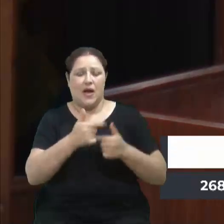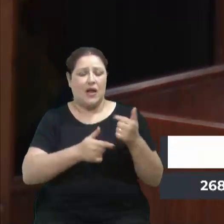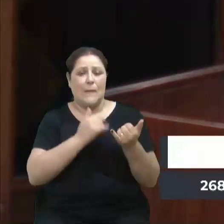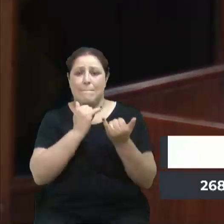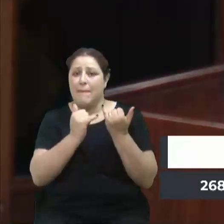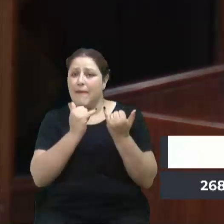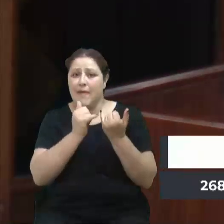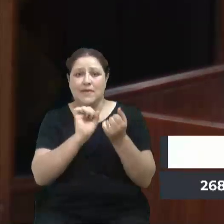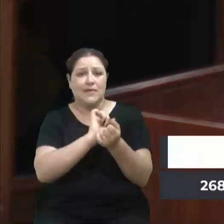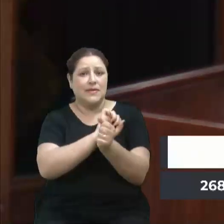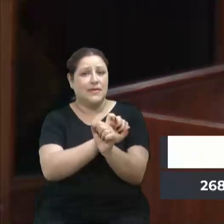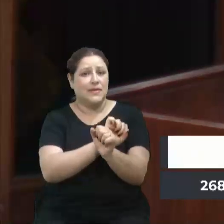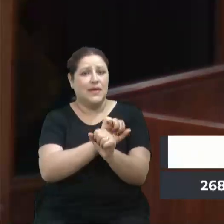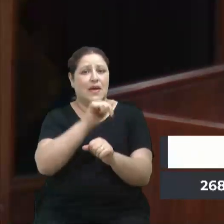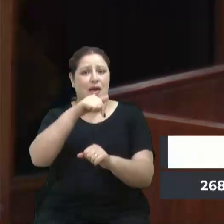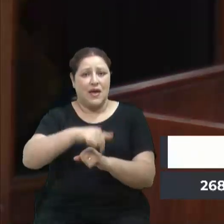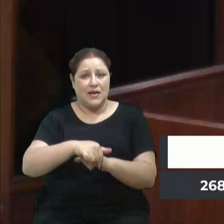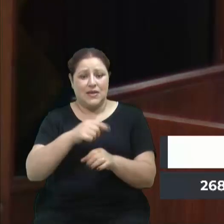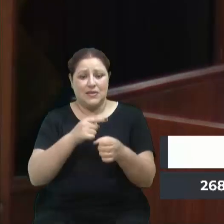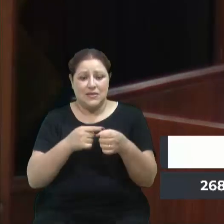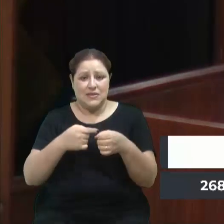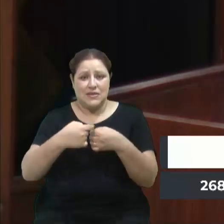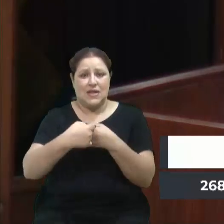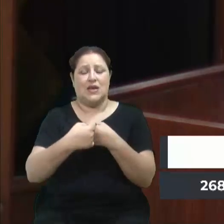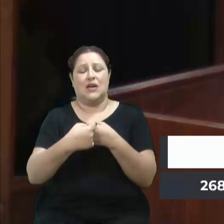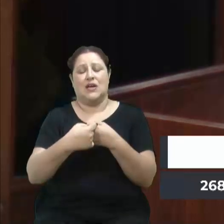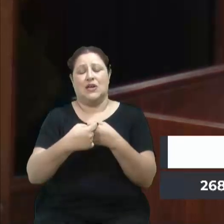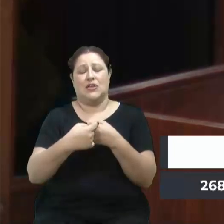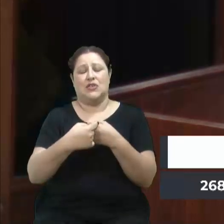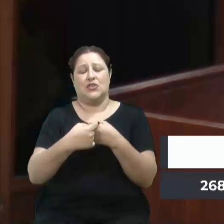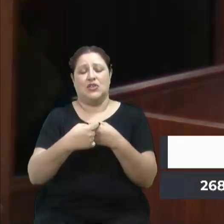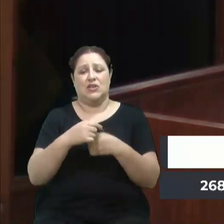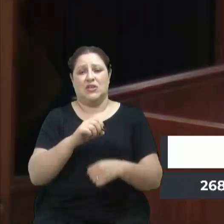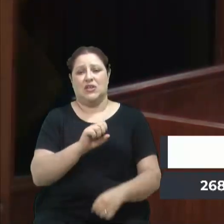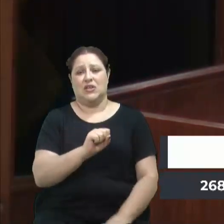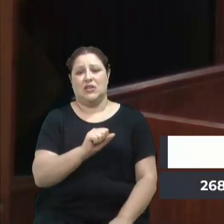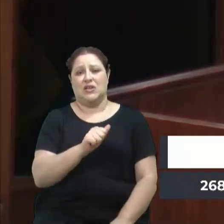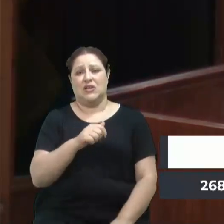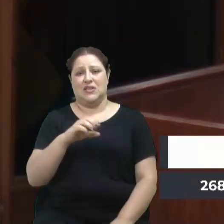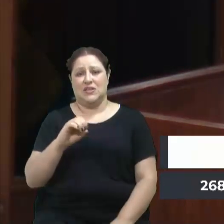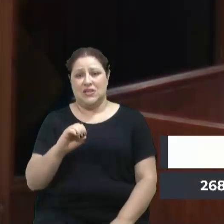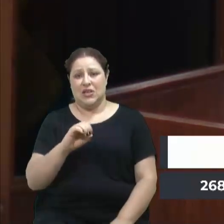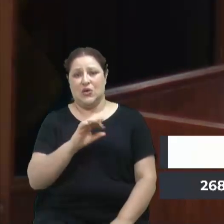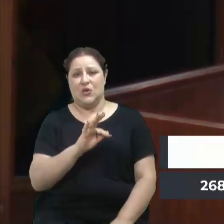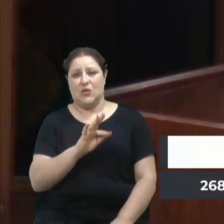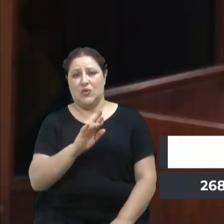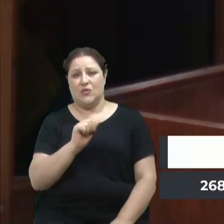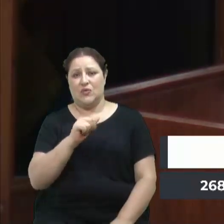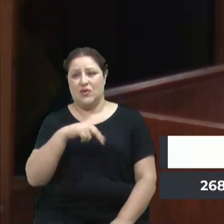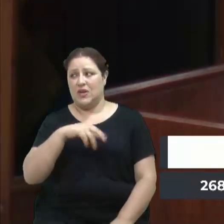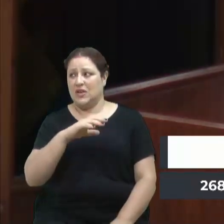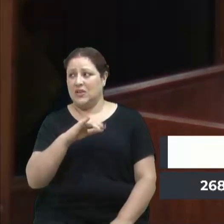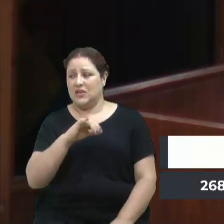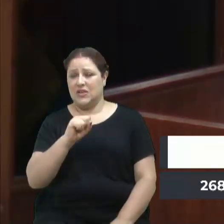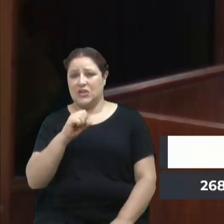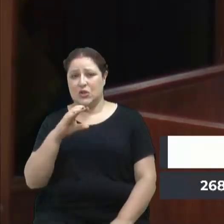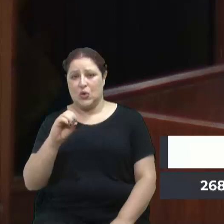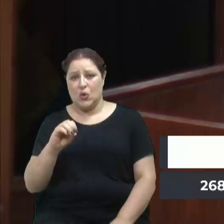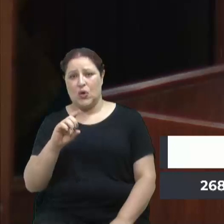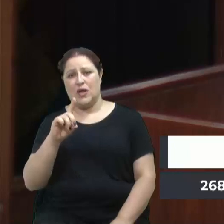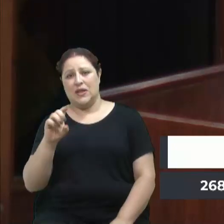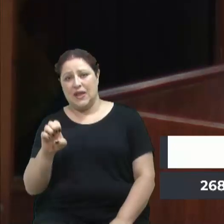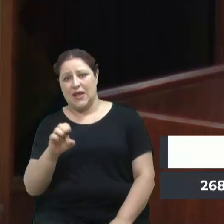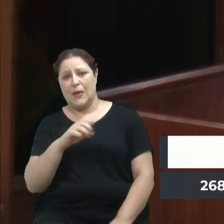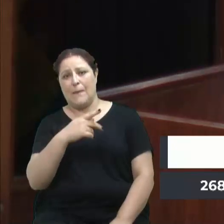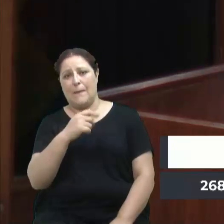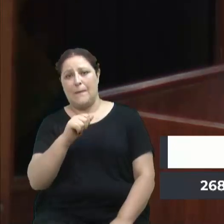escravidão aqui em São Francisco de Paula, na plantação do alho. Eu lembro que eu falei isso, eu estava aqui na